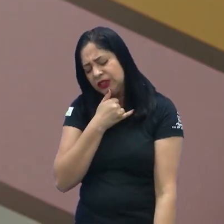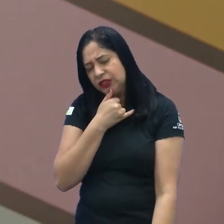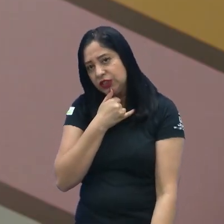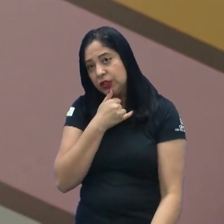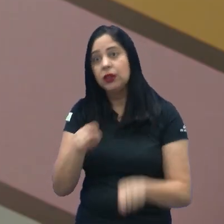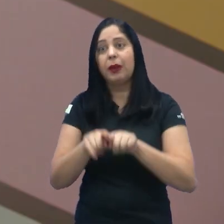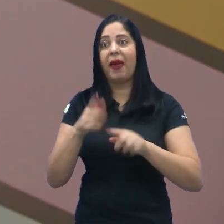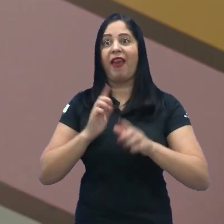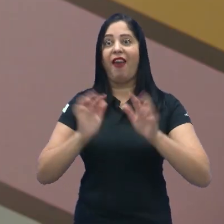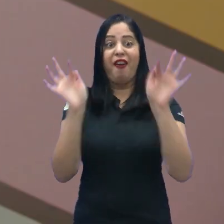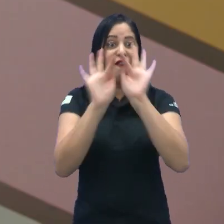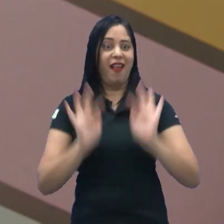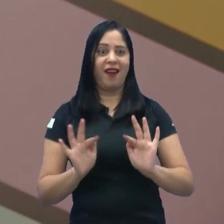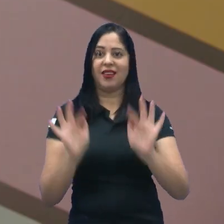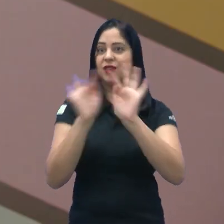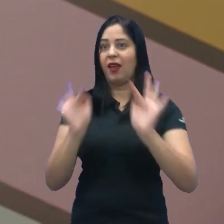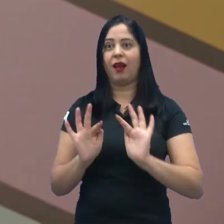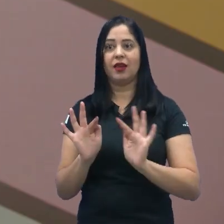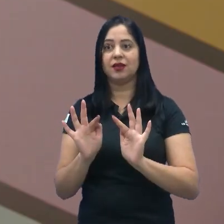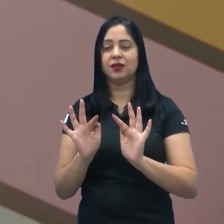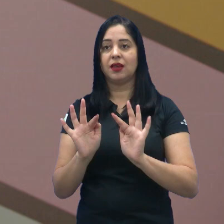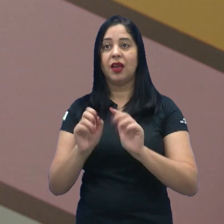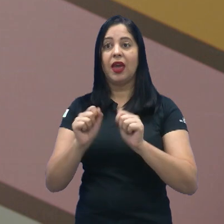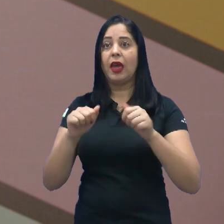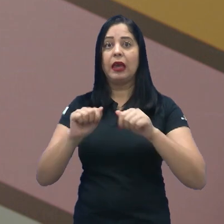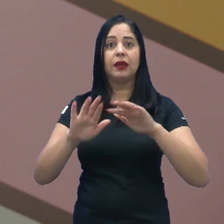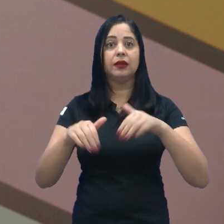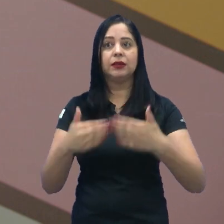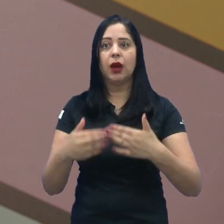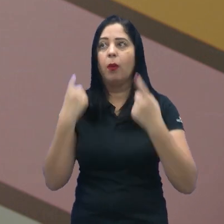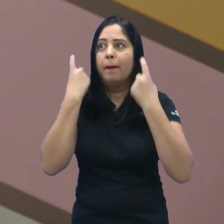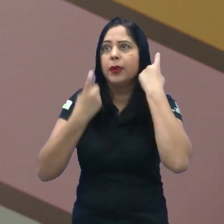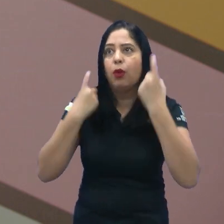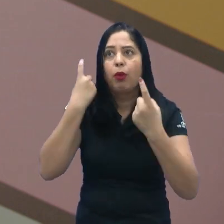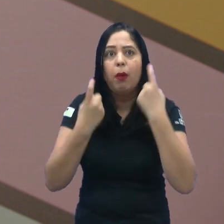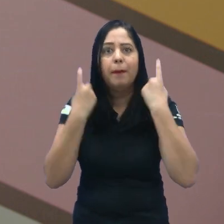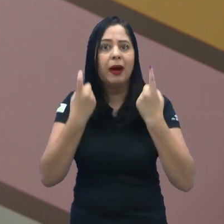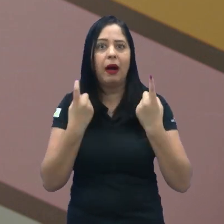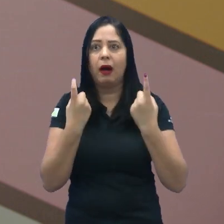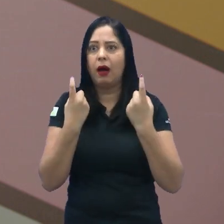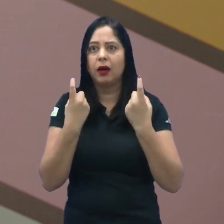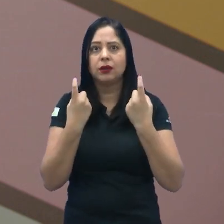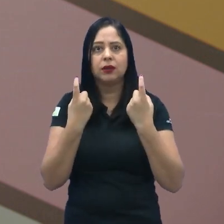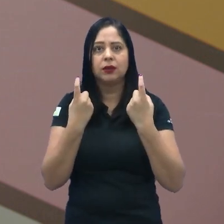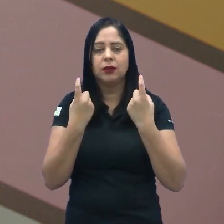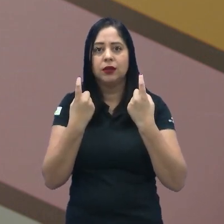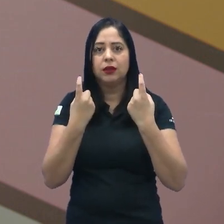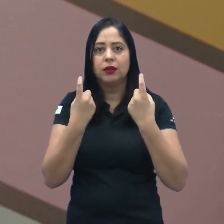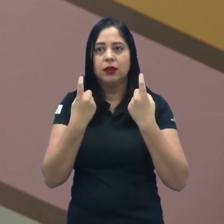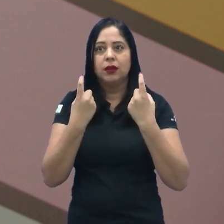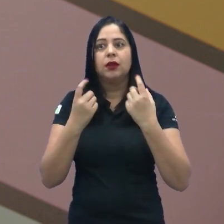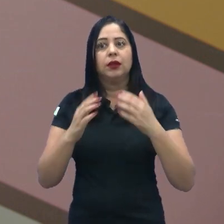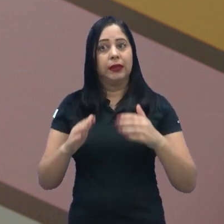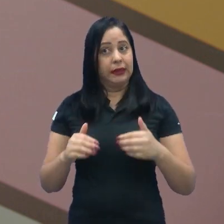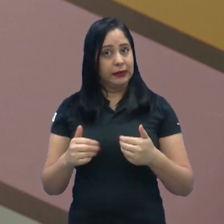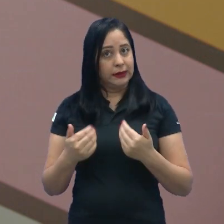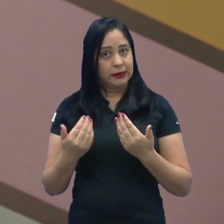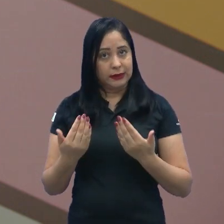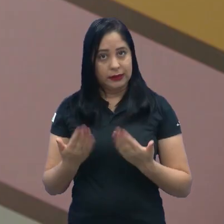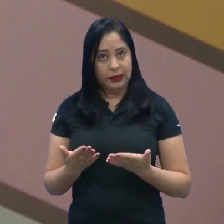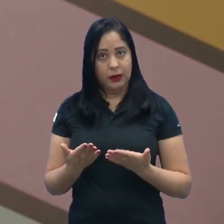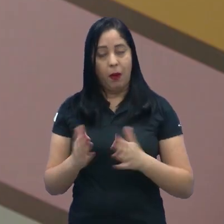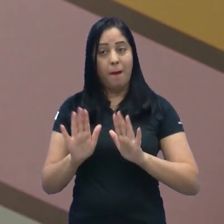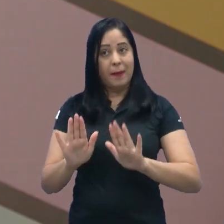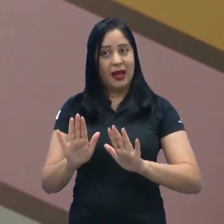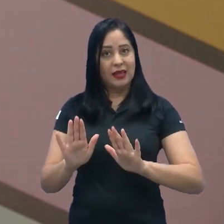está se sentindo preocupada, ela se sente tensa. E existe uma normalidade dentro de tudo isso, né? Mas existe um